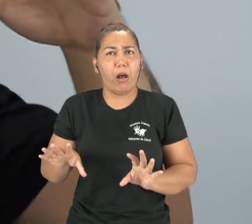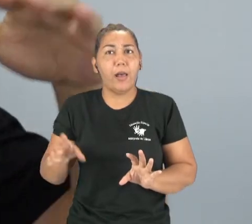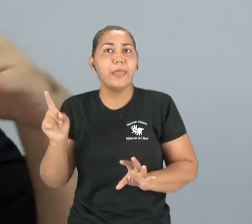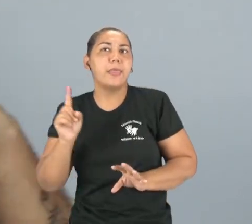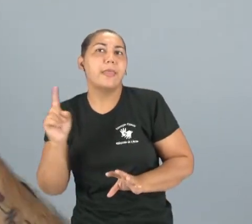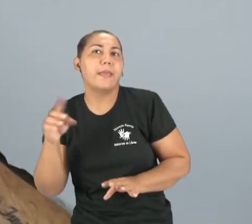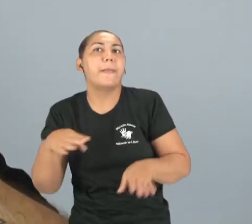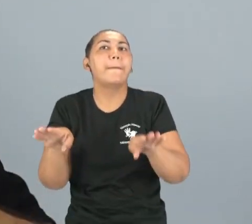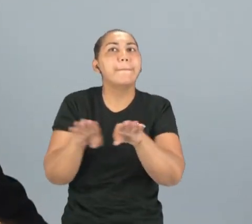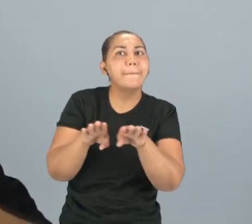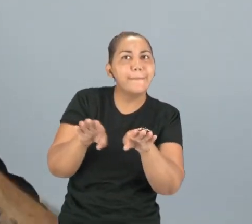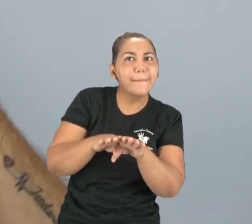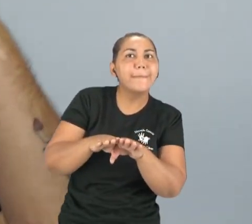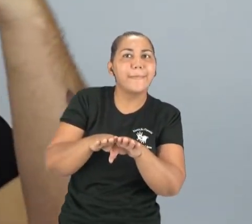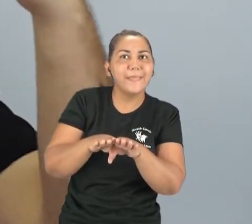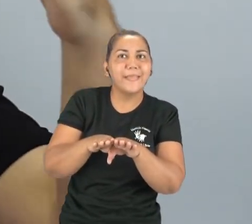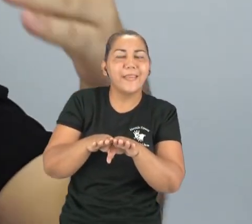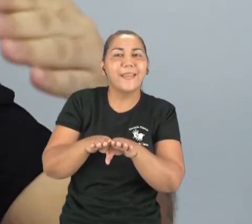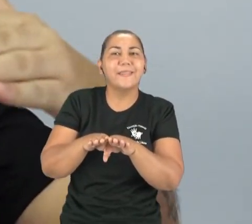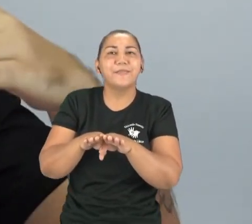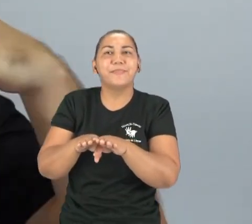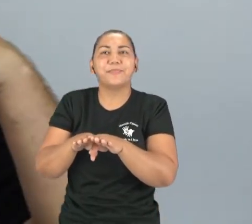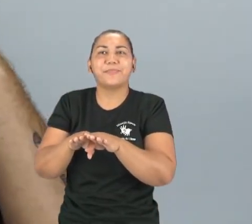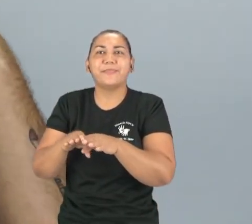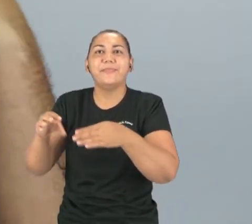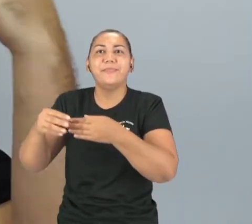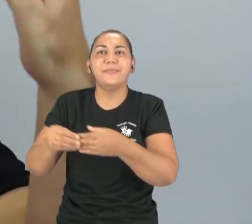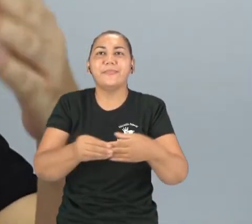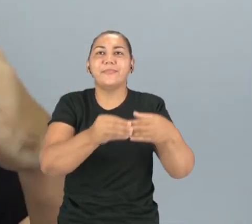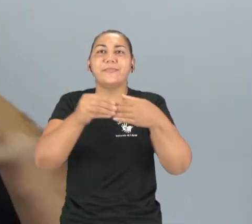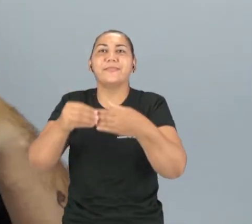também levou, cada bairro foi levando,